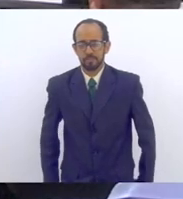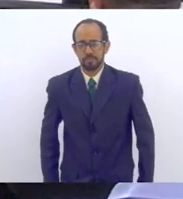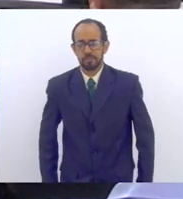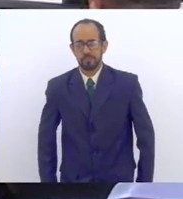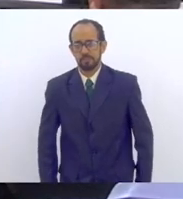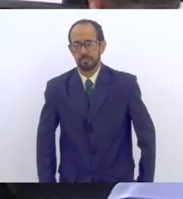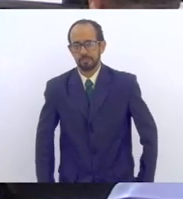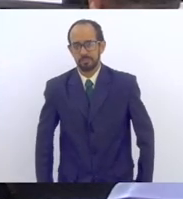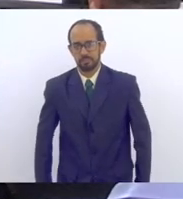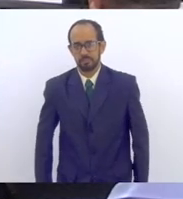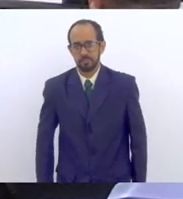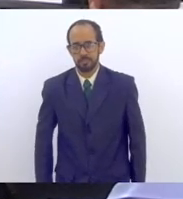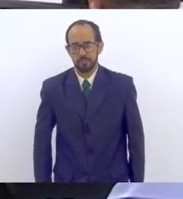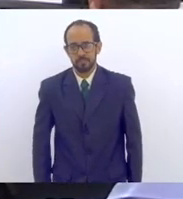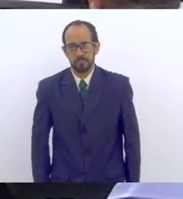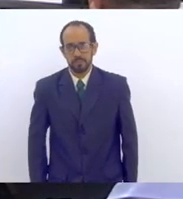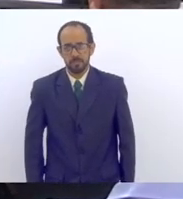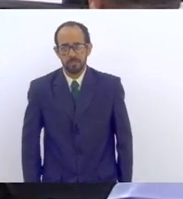a minha esposa parabéns